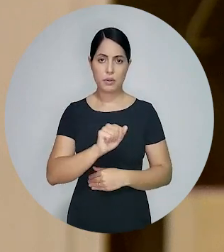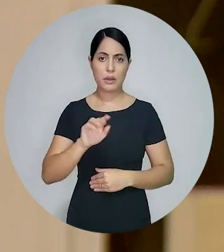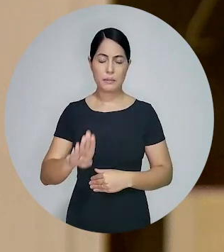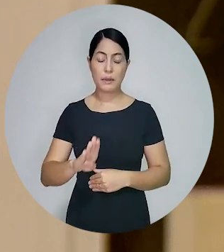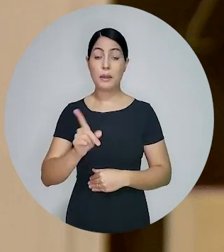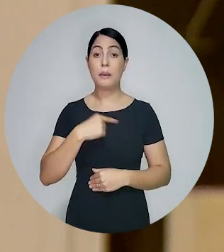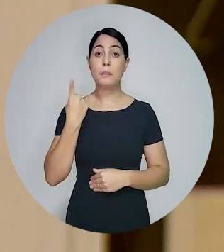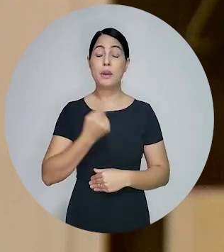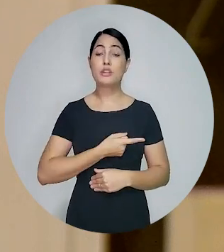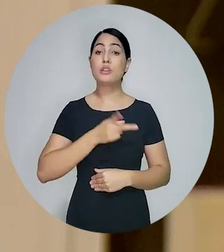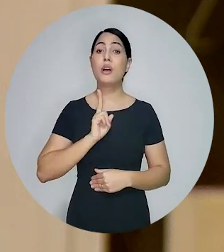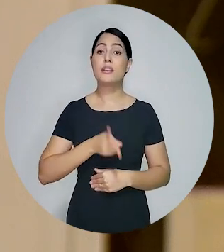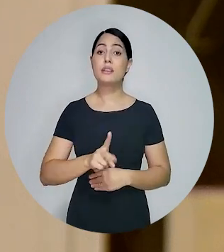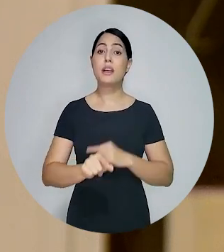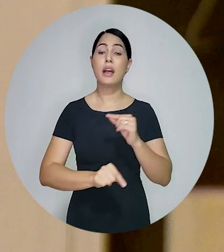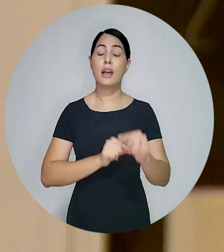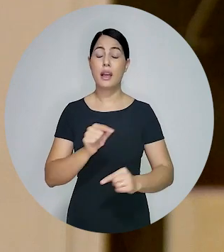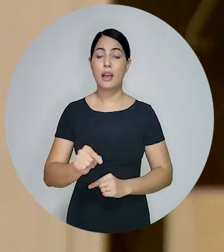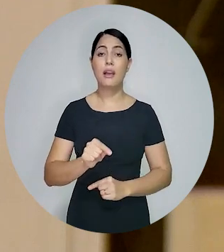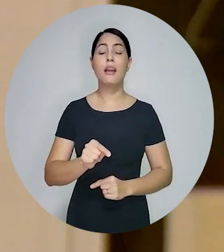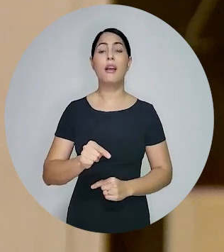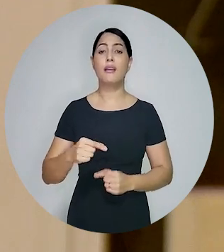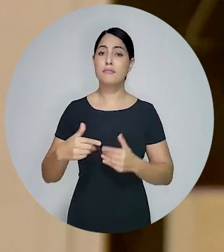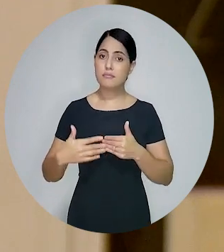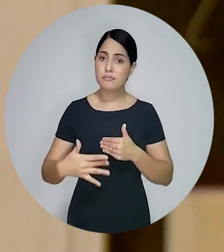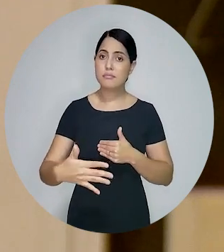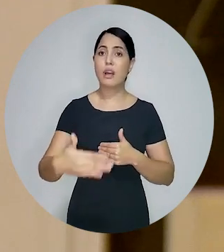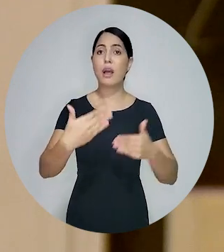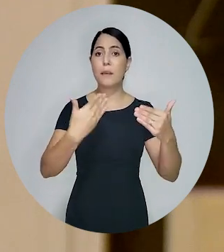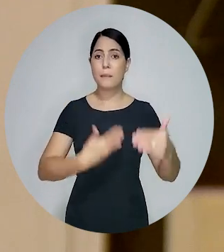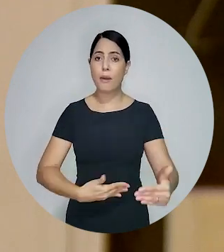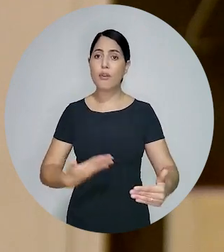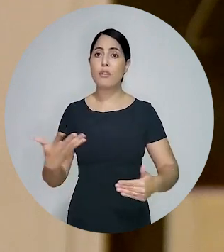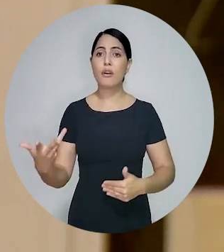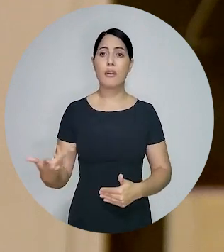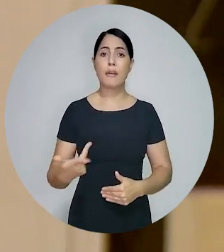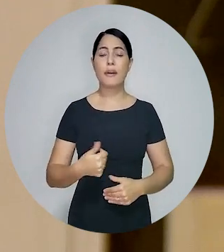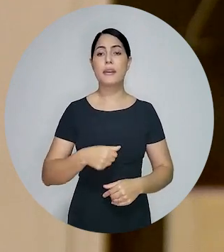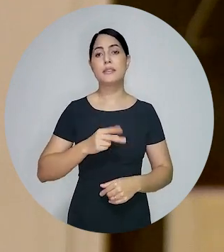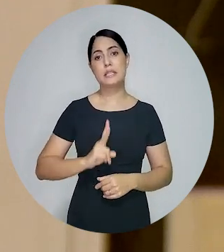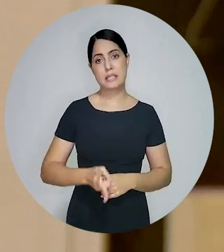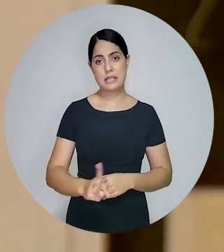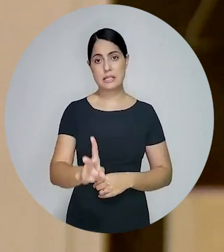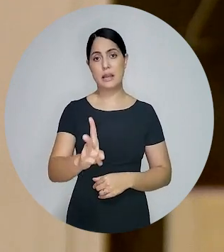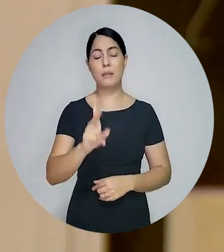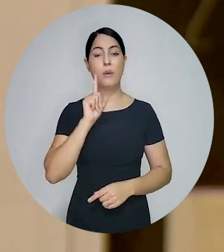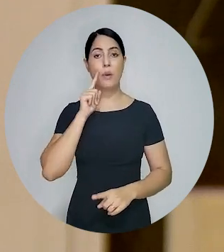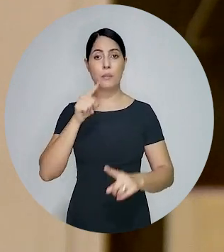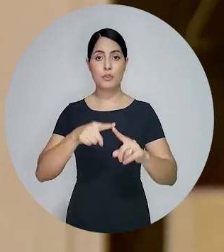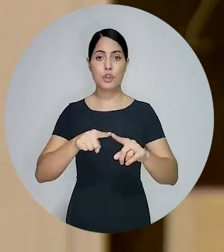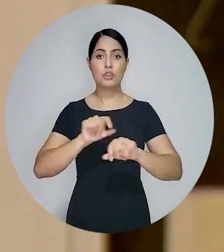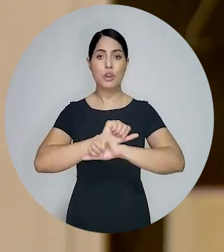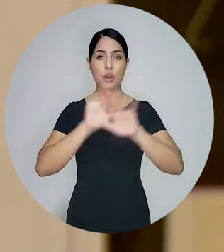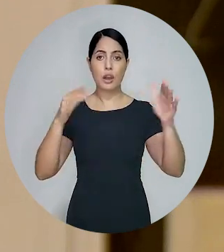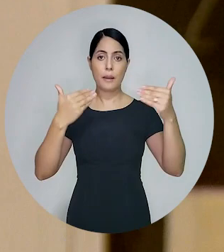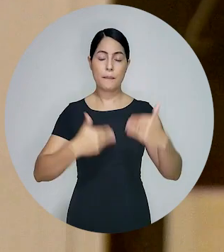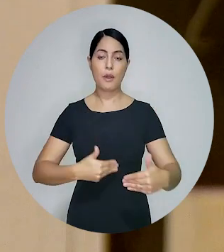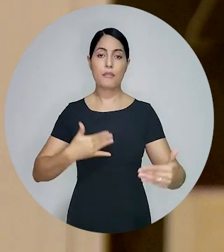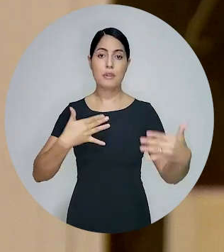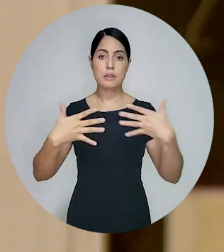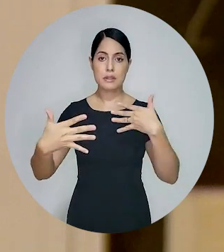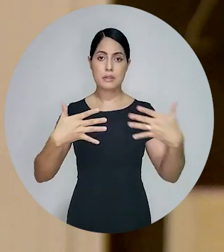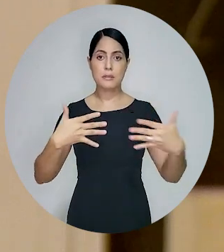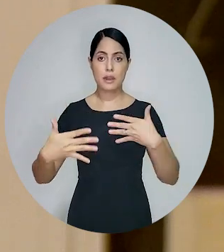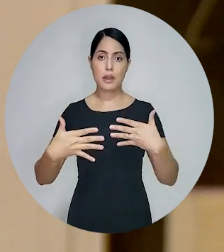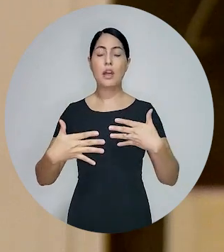ordem, mas a ideia é justamente sempre aperfeiçoar cada vez mais o exame, tornando essa aplicação cada vez